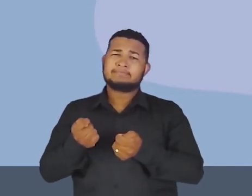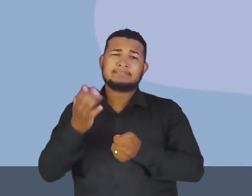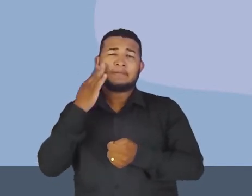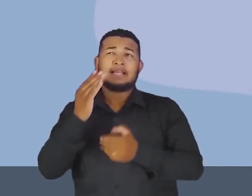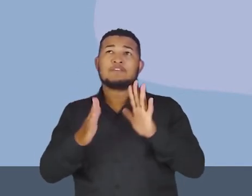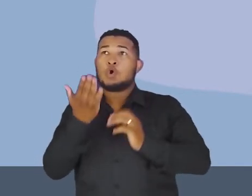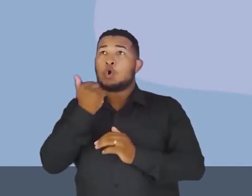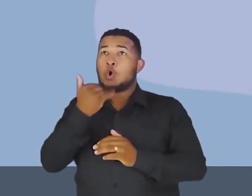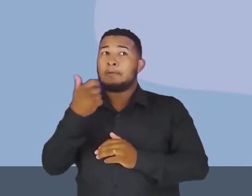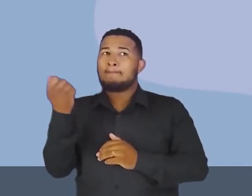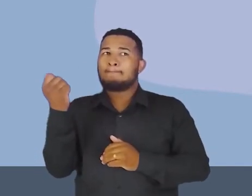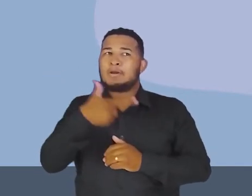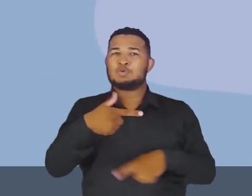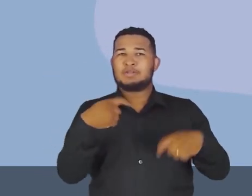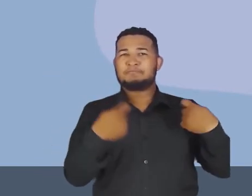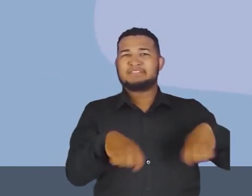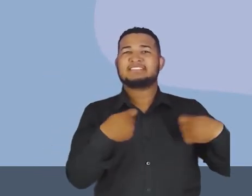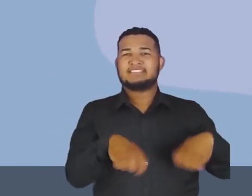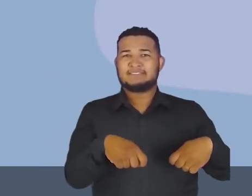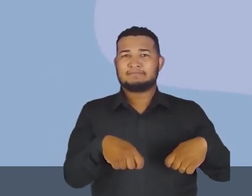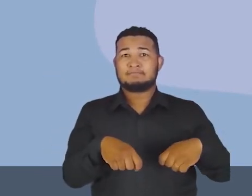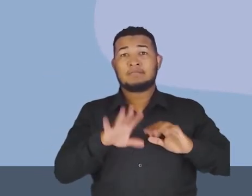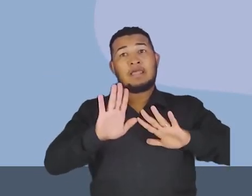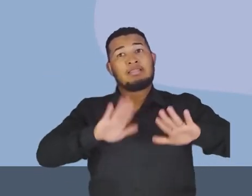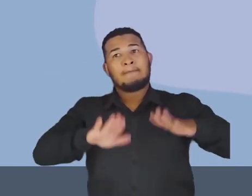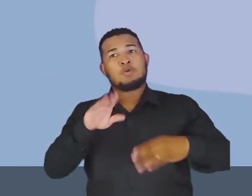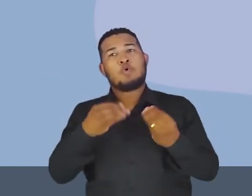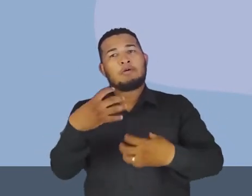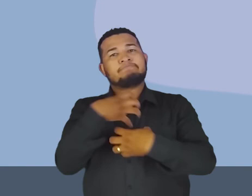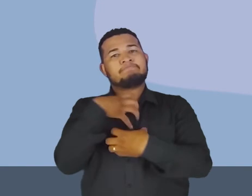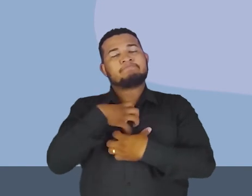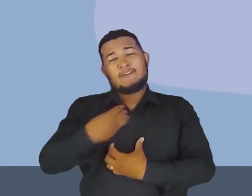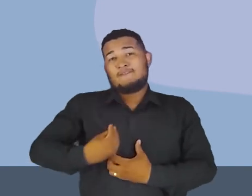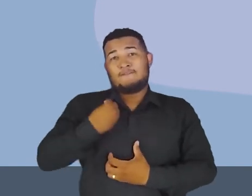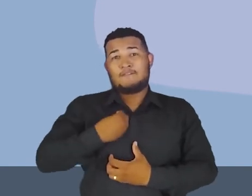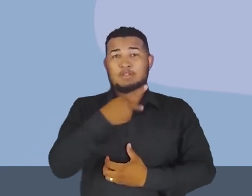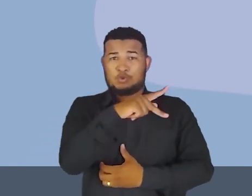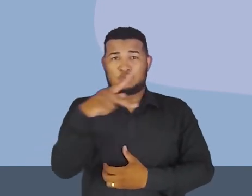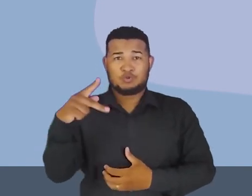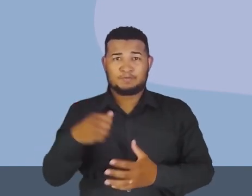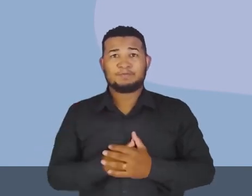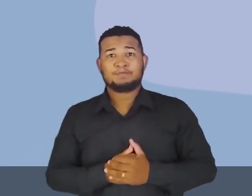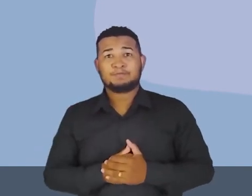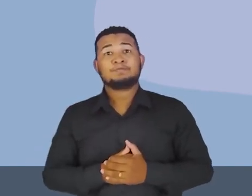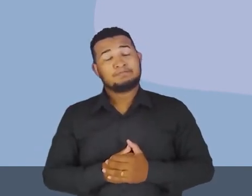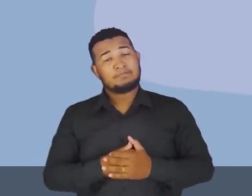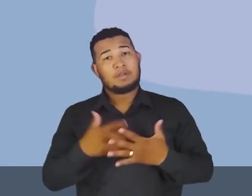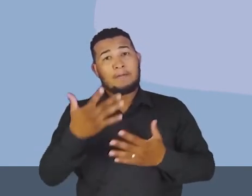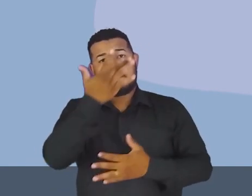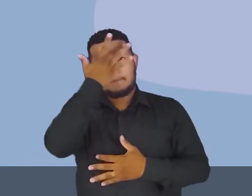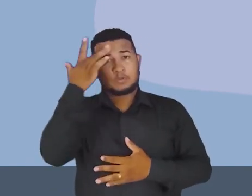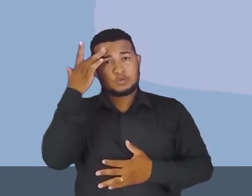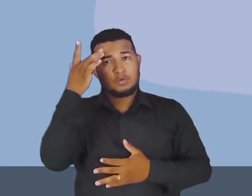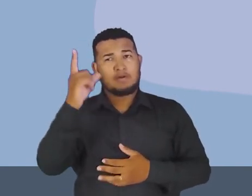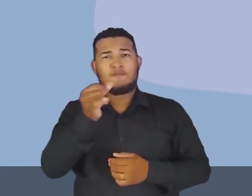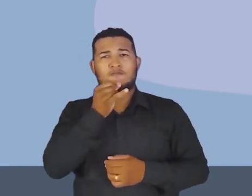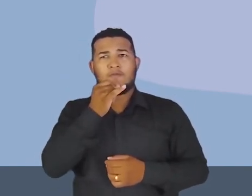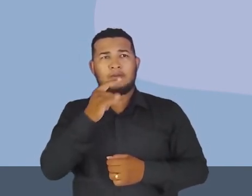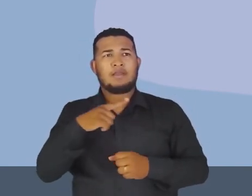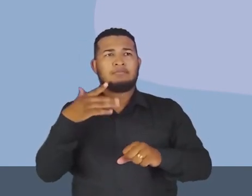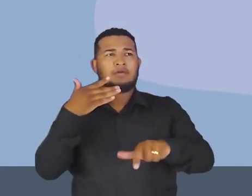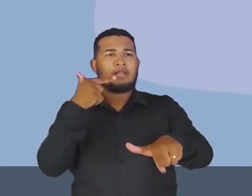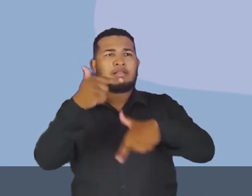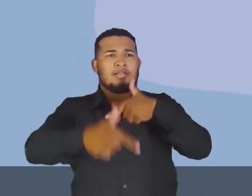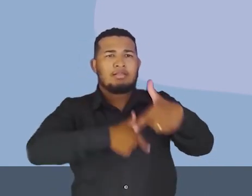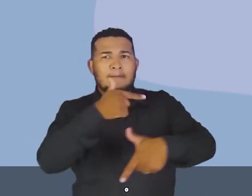nós precisamos. Isso depende muito do seu estilo de vida, como você pode ver aí no slide, não? Então, uma pessoa que tem um